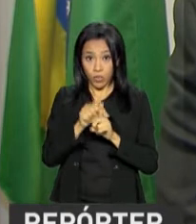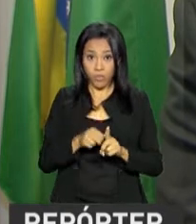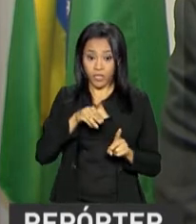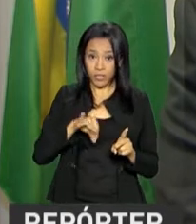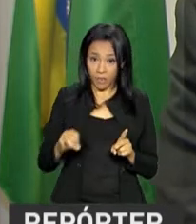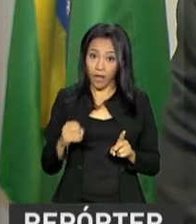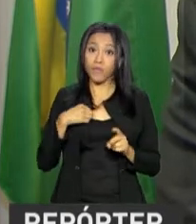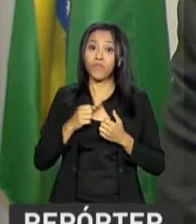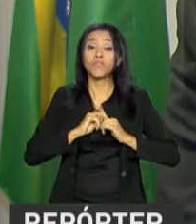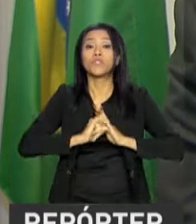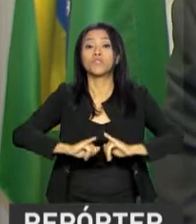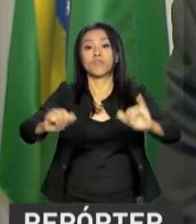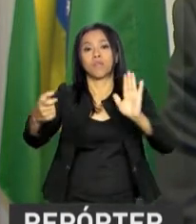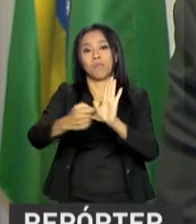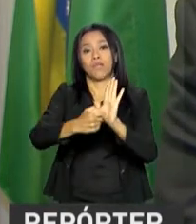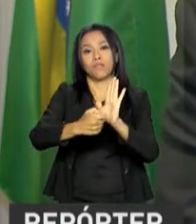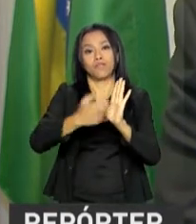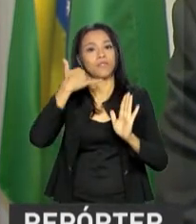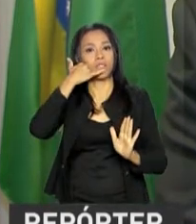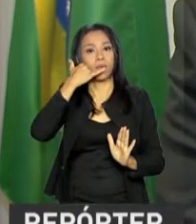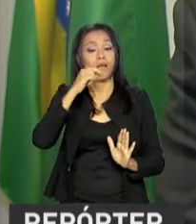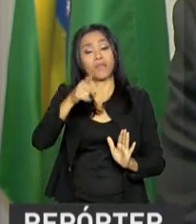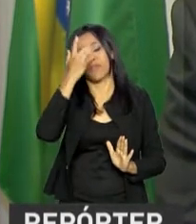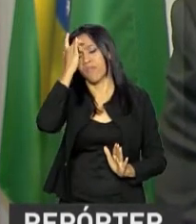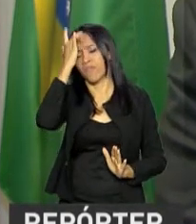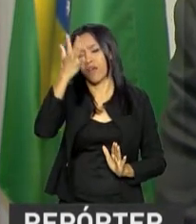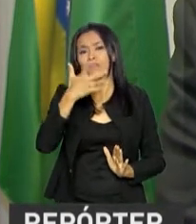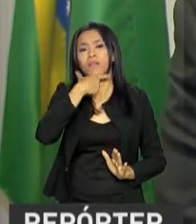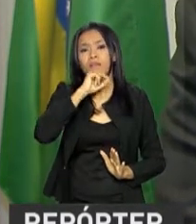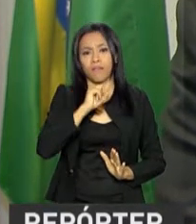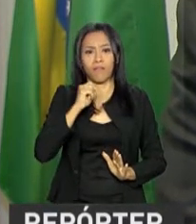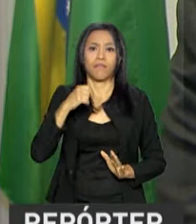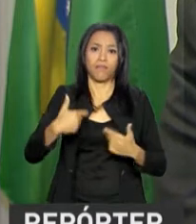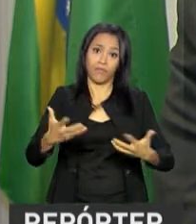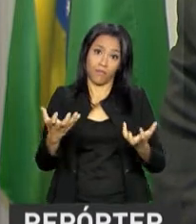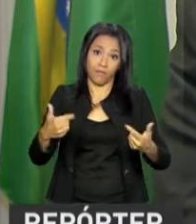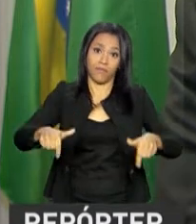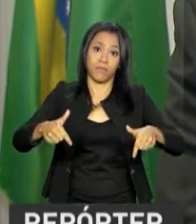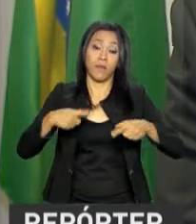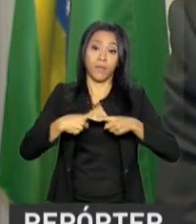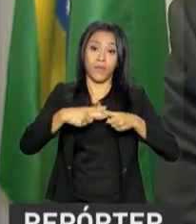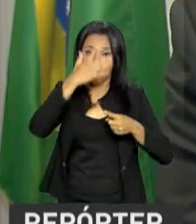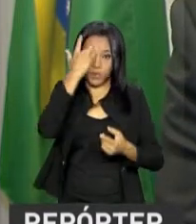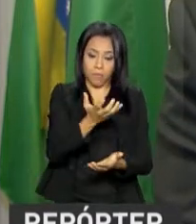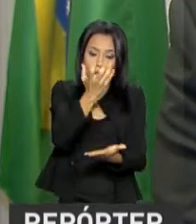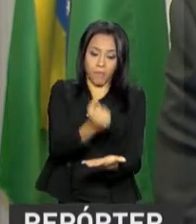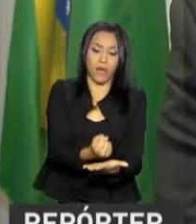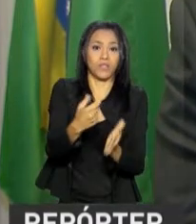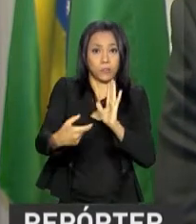lançado o aplicativo se não fácil onde facilitam luta vida do trabalhador brasileiro porque nenê você baixa pelo